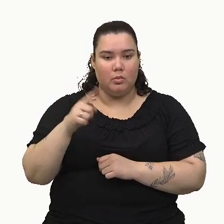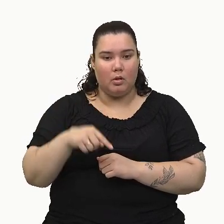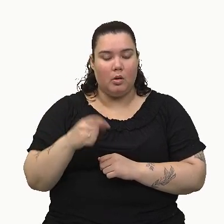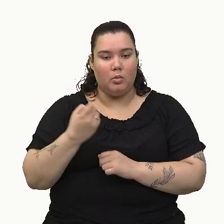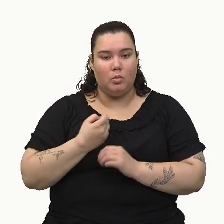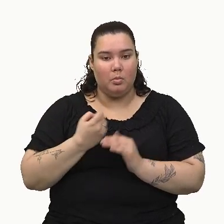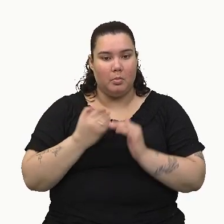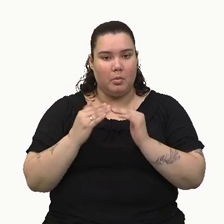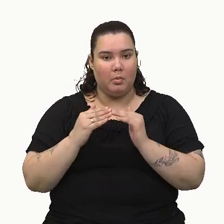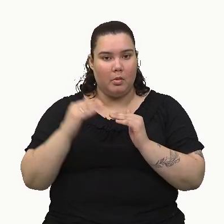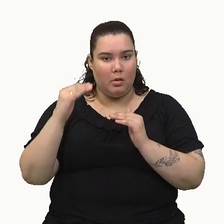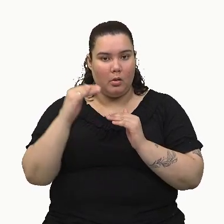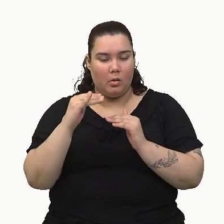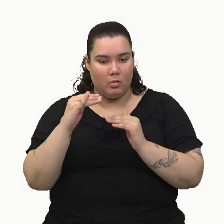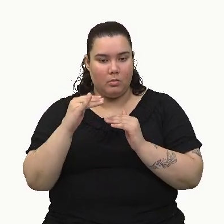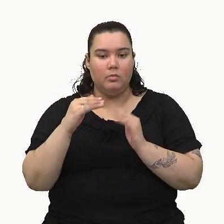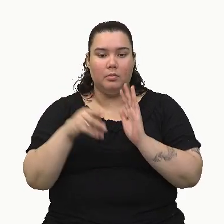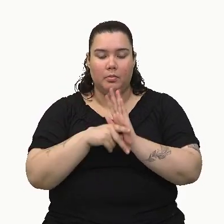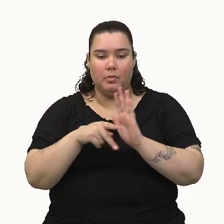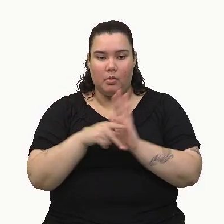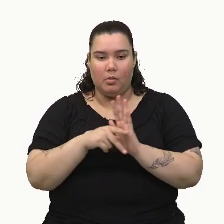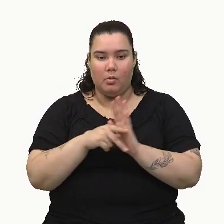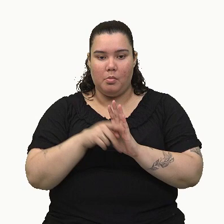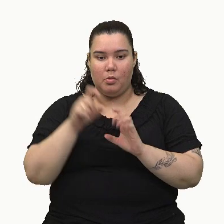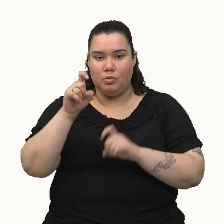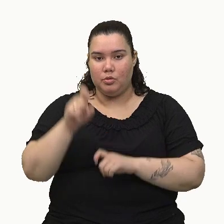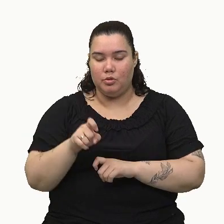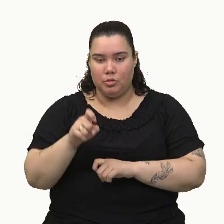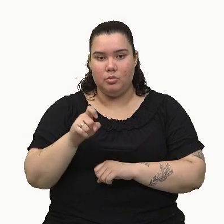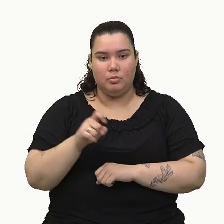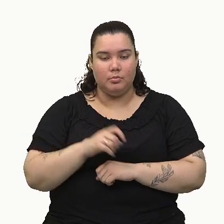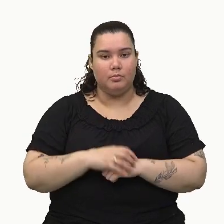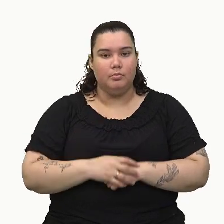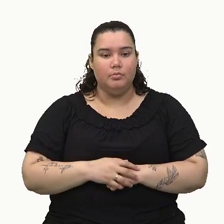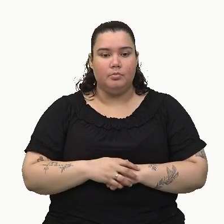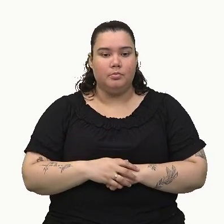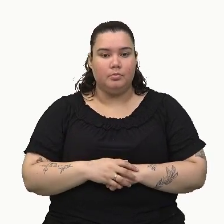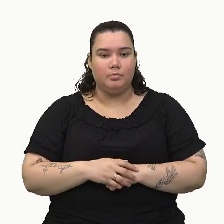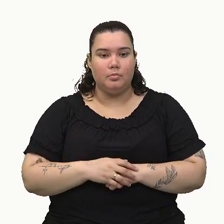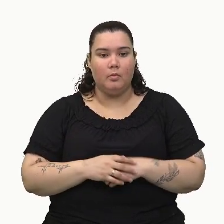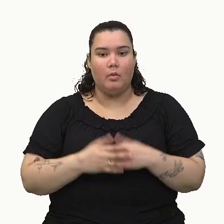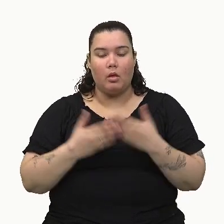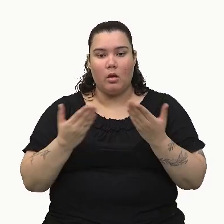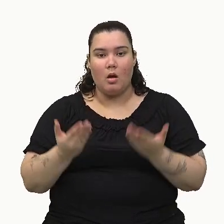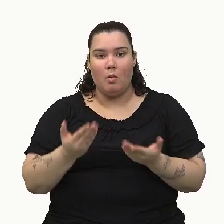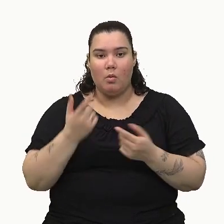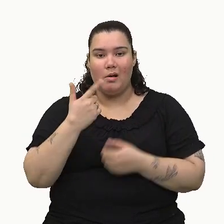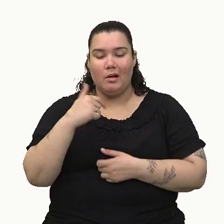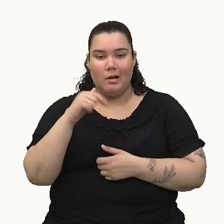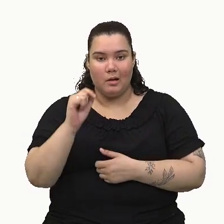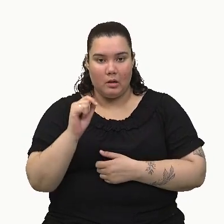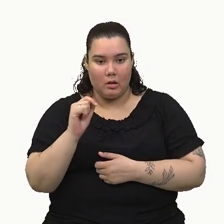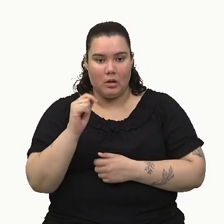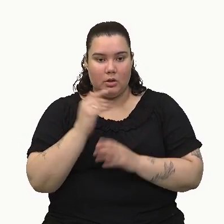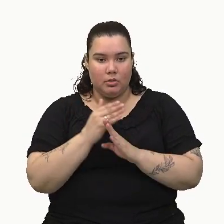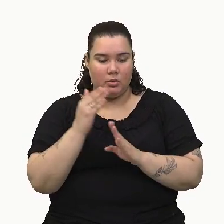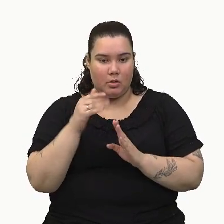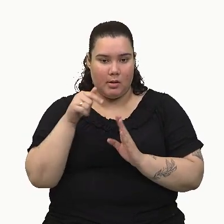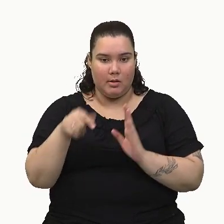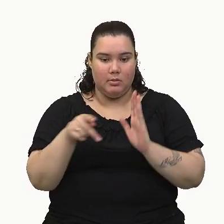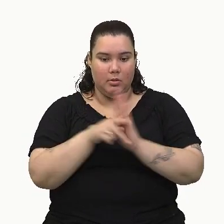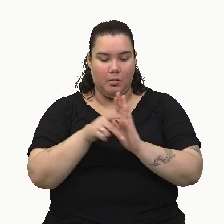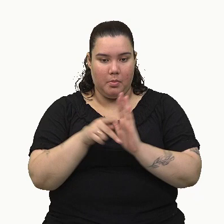maior expoente da variável x. Então, quem vai determinar o grau da